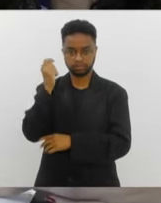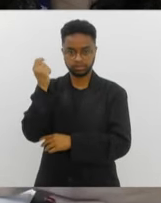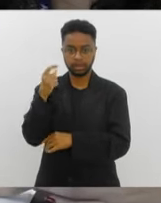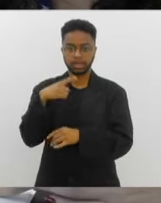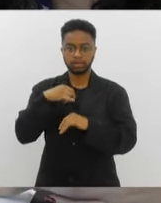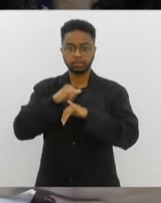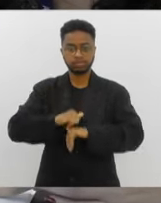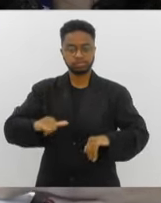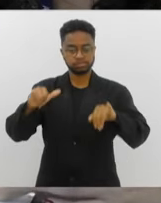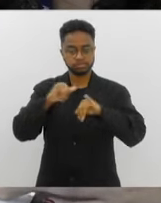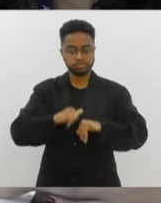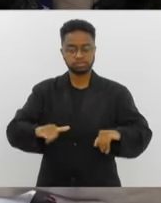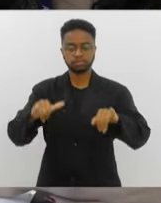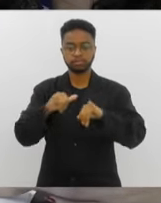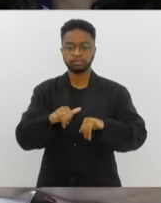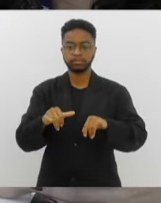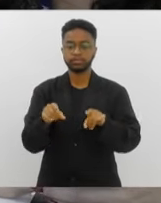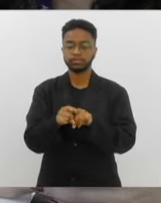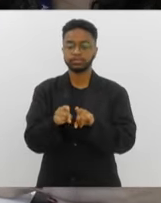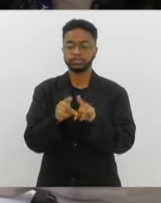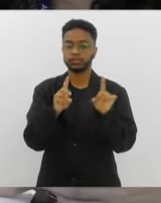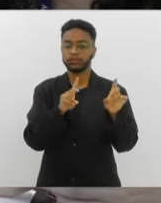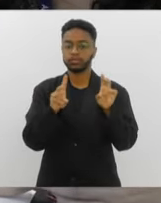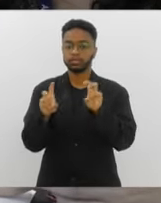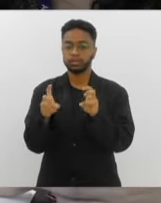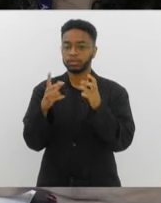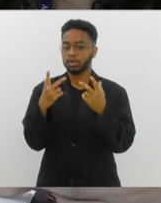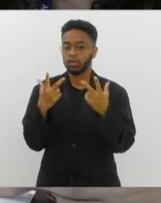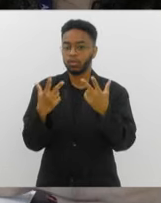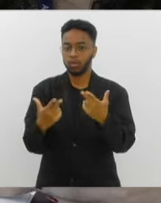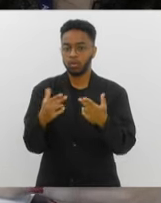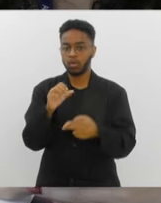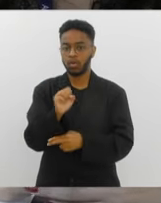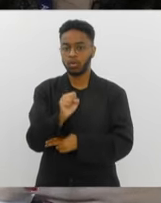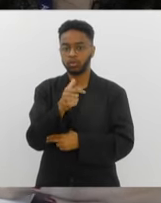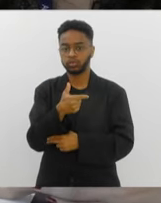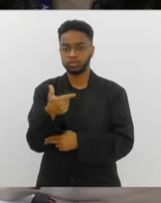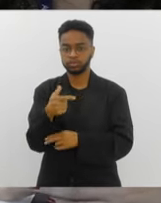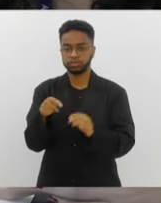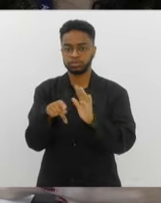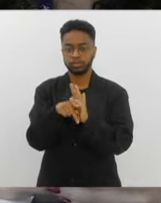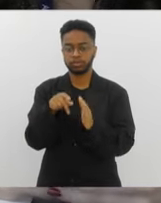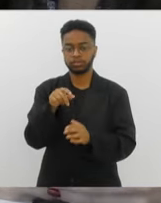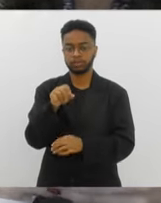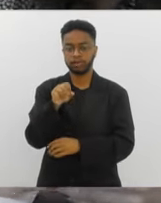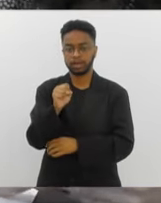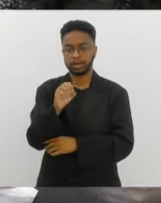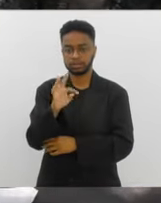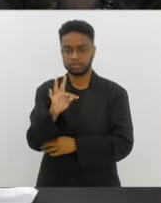repercussão. E o tema era exatamente o tema 822 do STF, que declarou